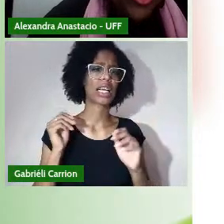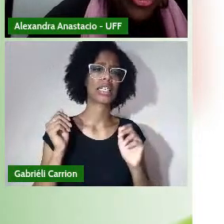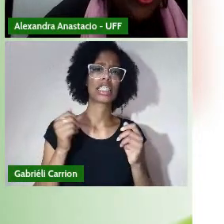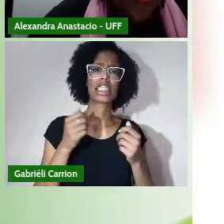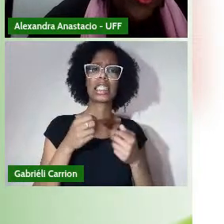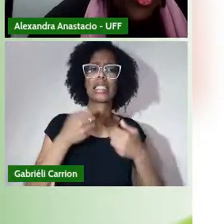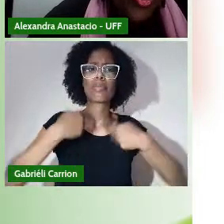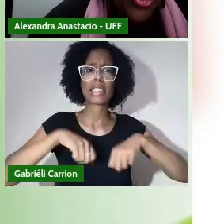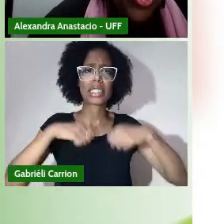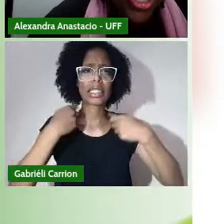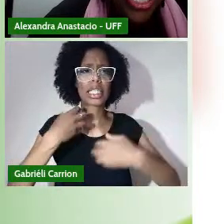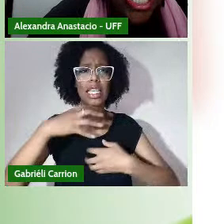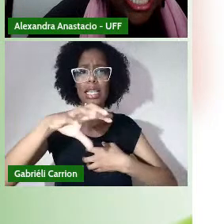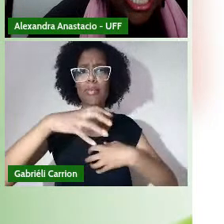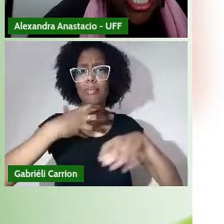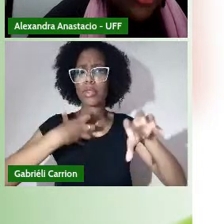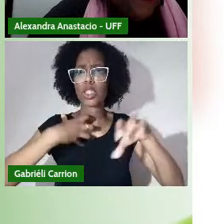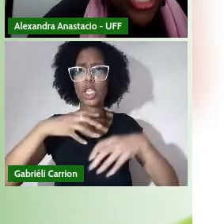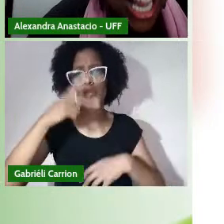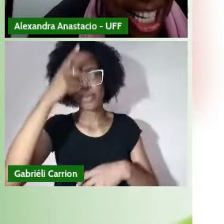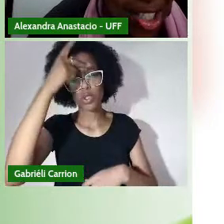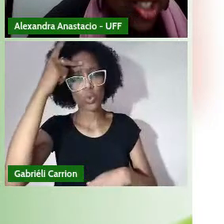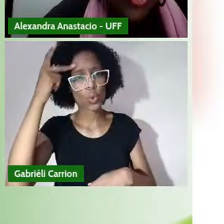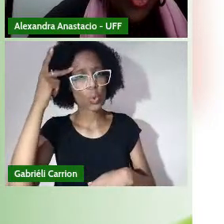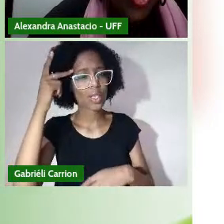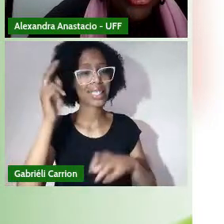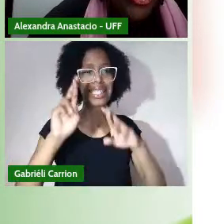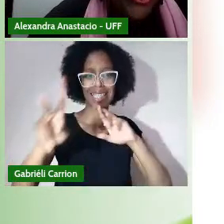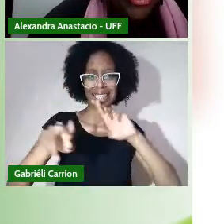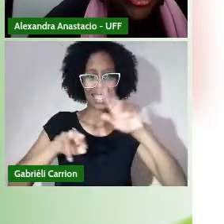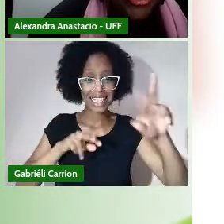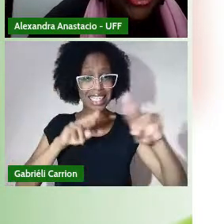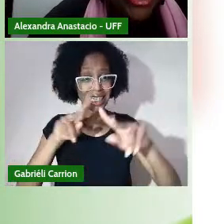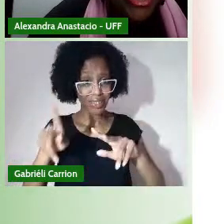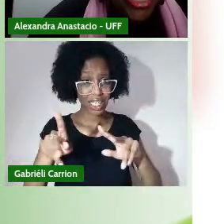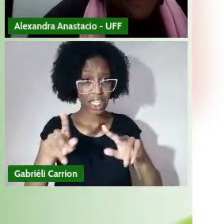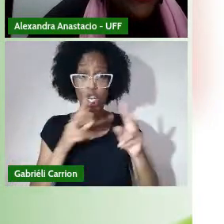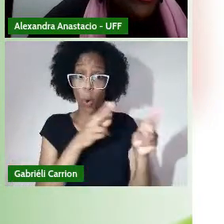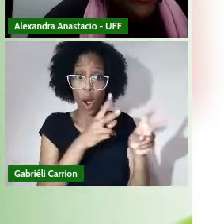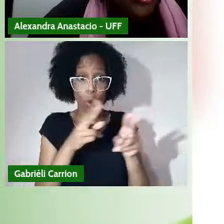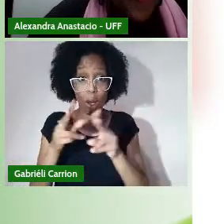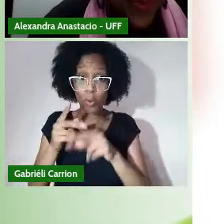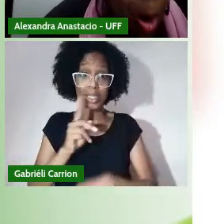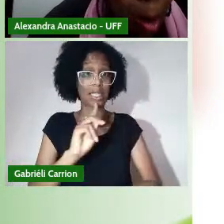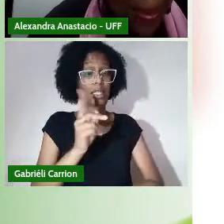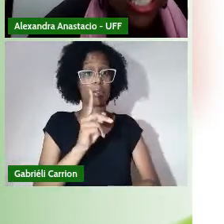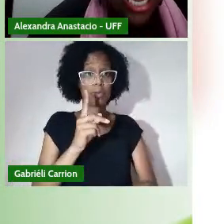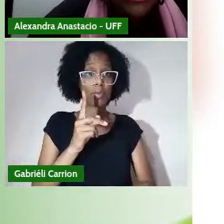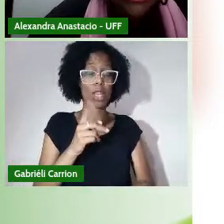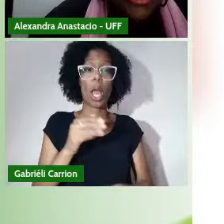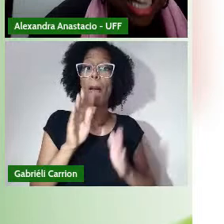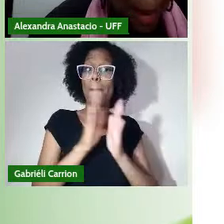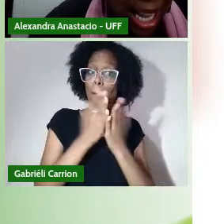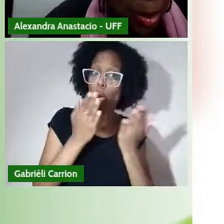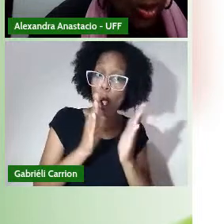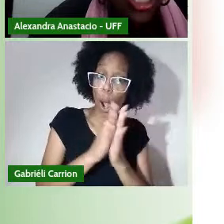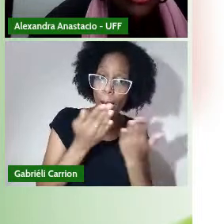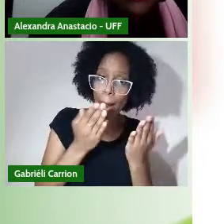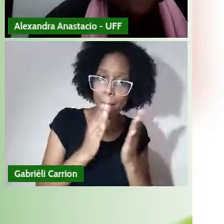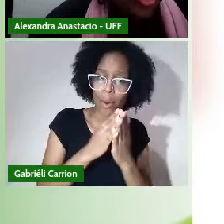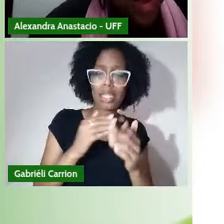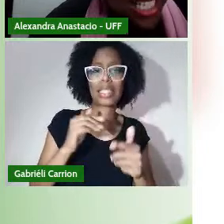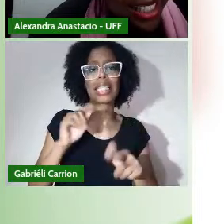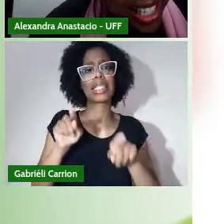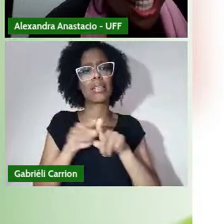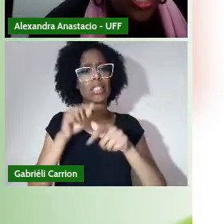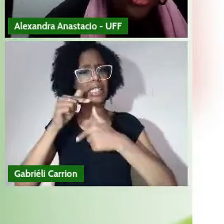ter empatia com pessoas diferentes de nós, né? pessoas pobres, a classe trabalhadora que